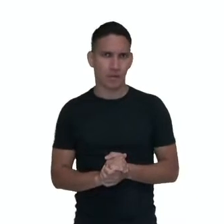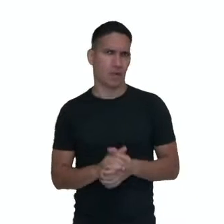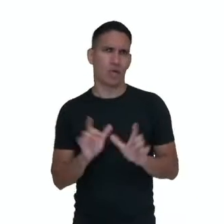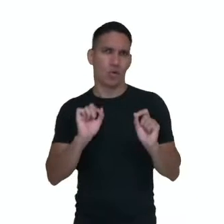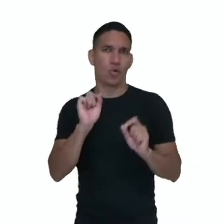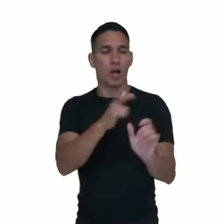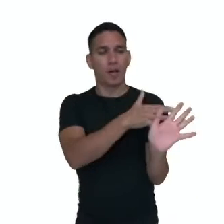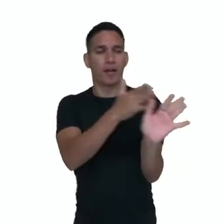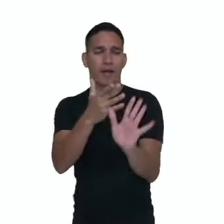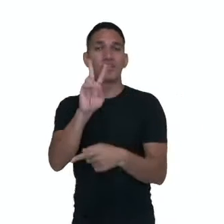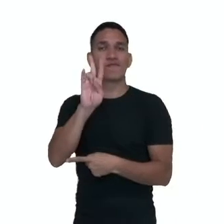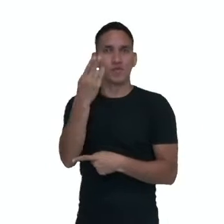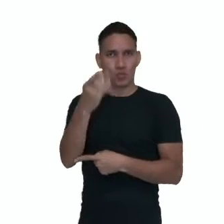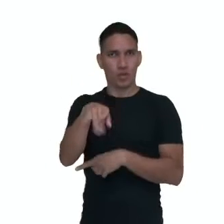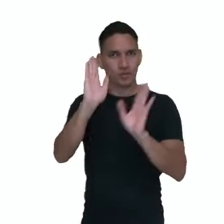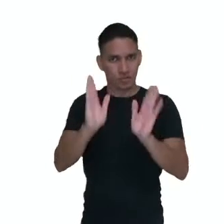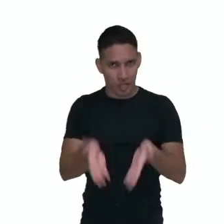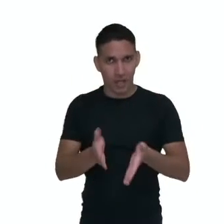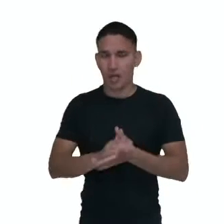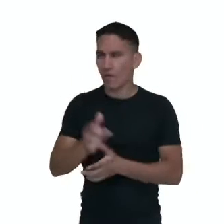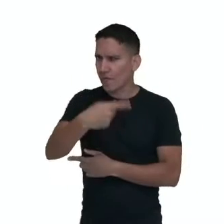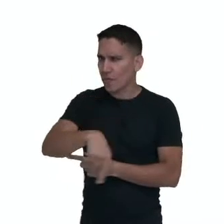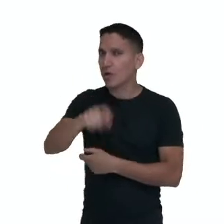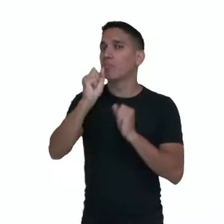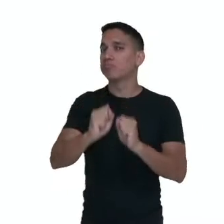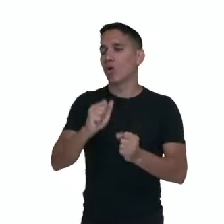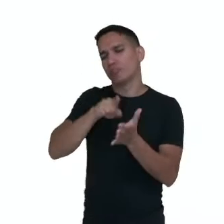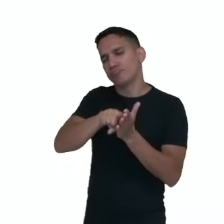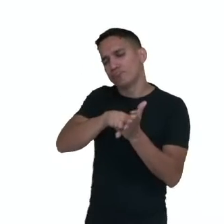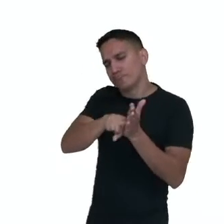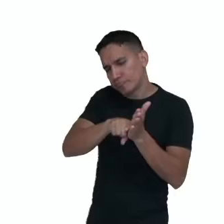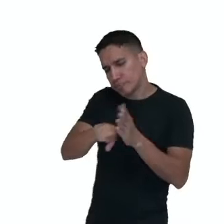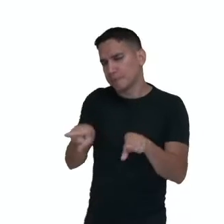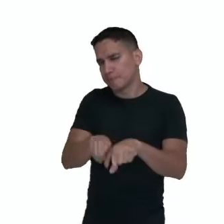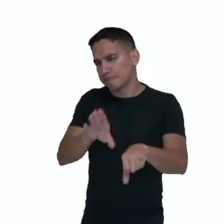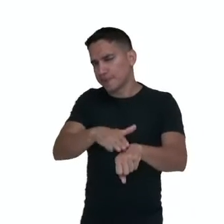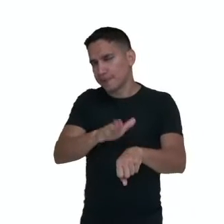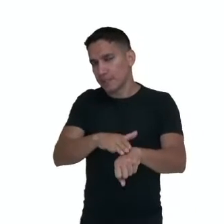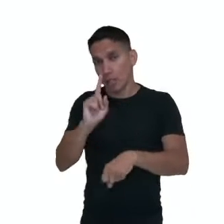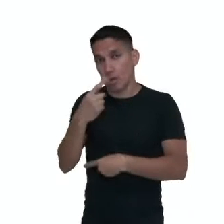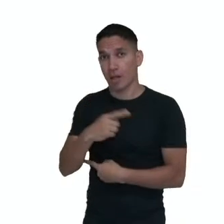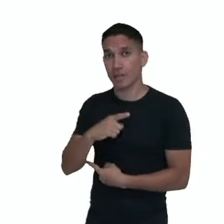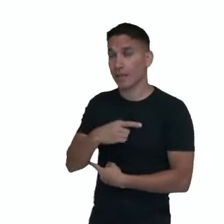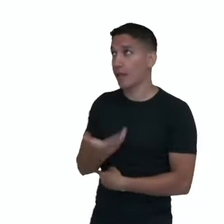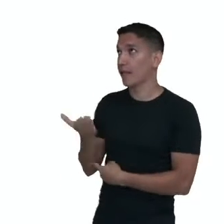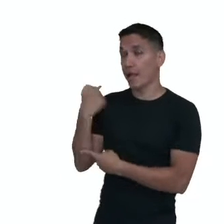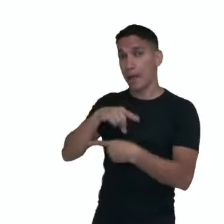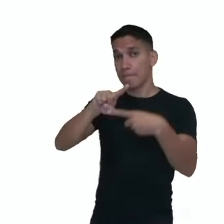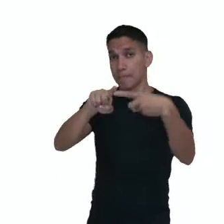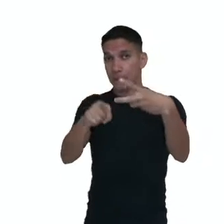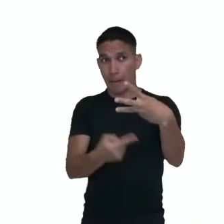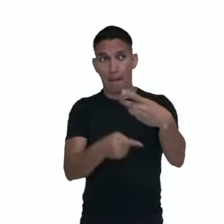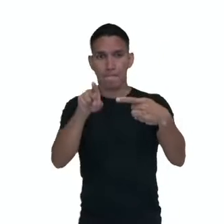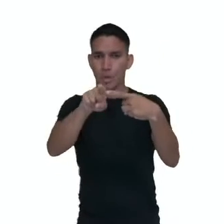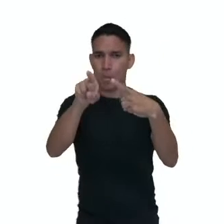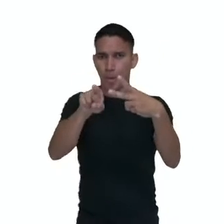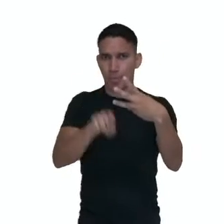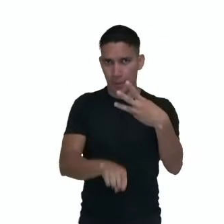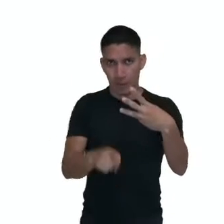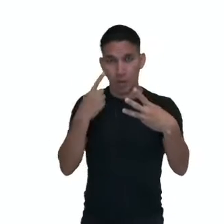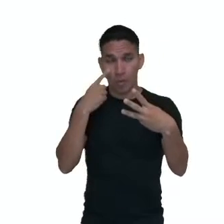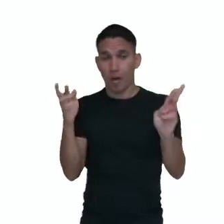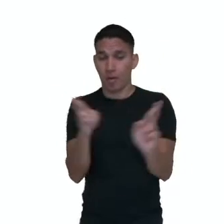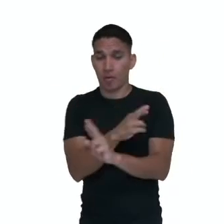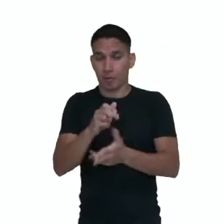nós vimos até agora, vocês podem fazer uma pesquisa. Nós temos aí 3 questionamentos para vocês relacionarem